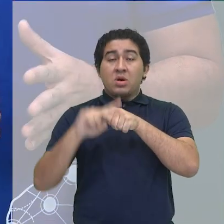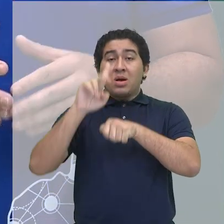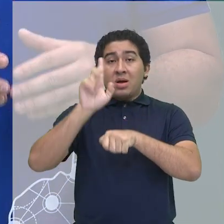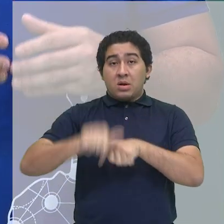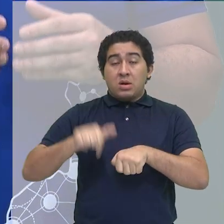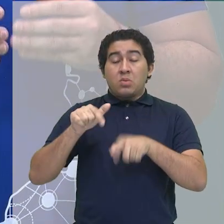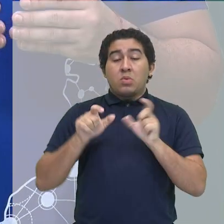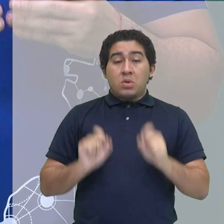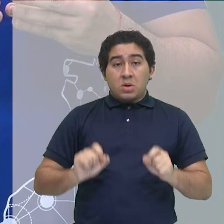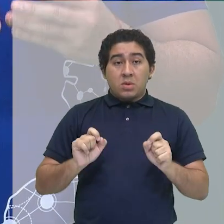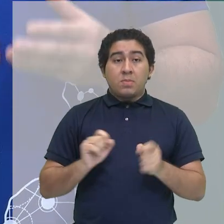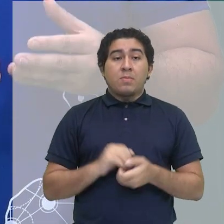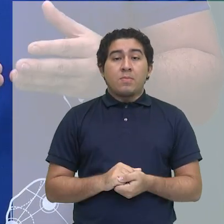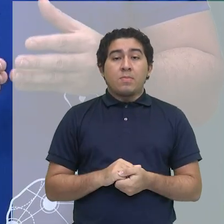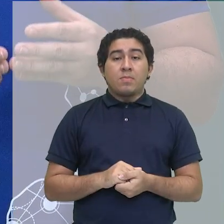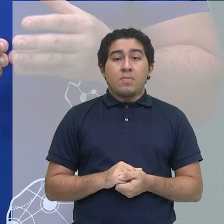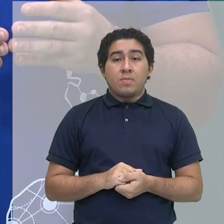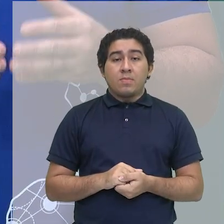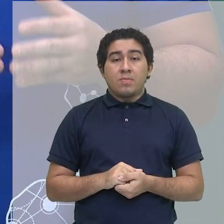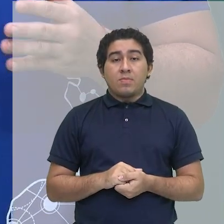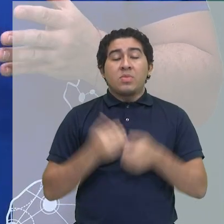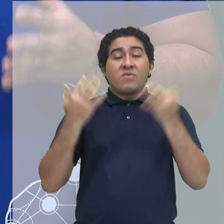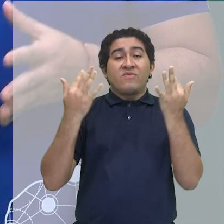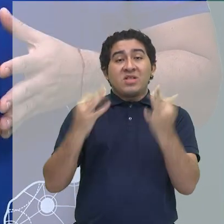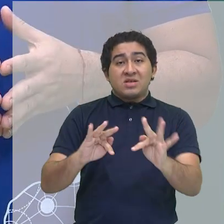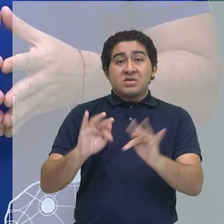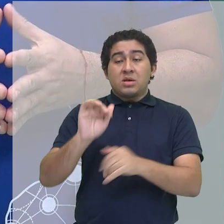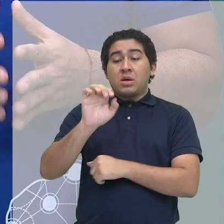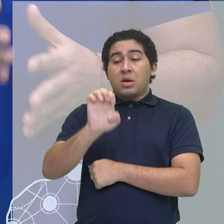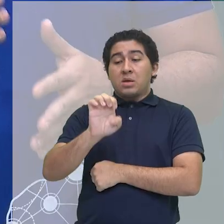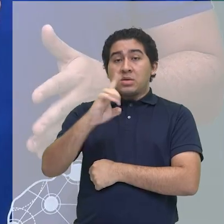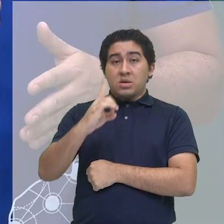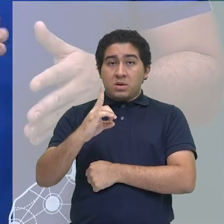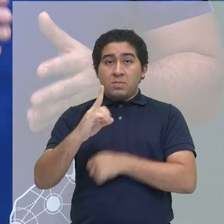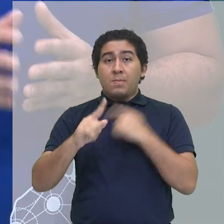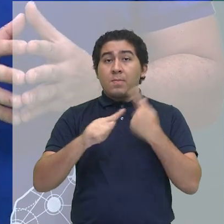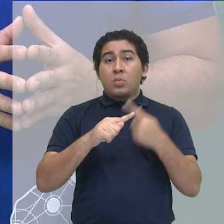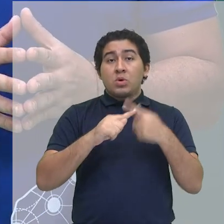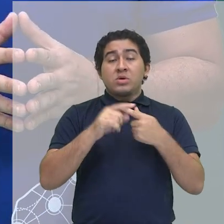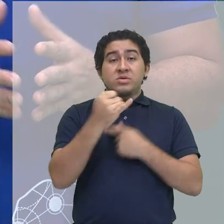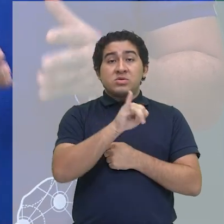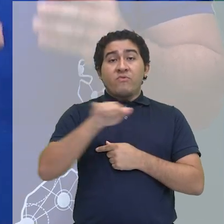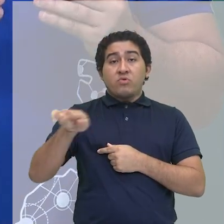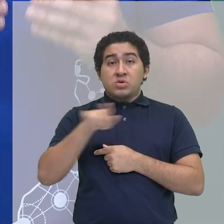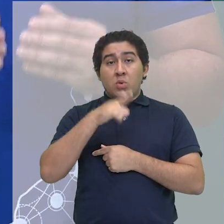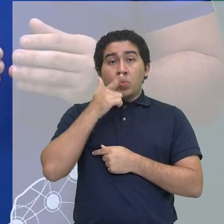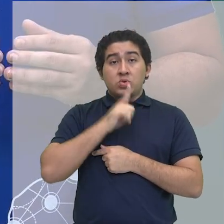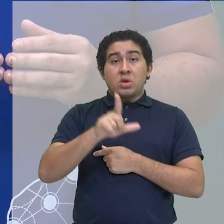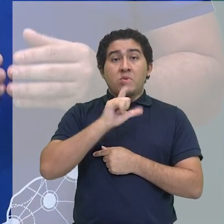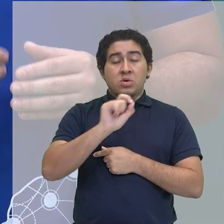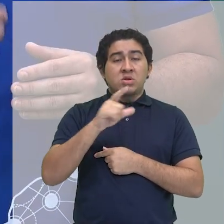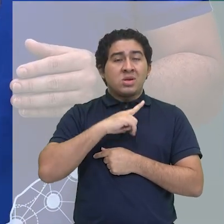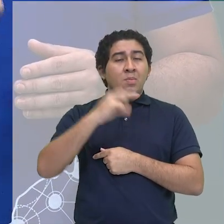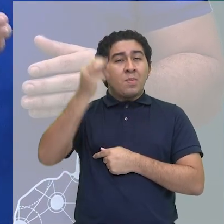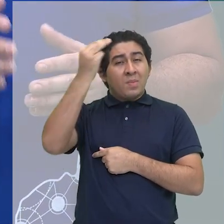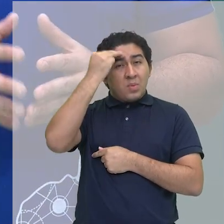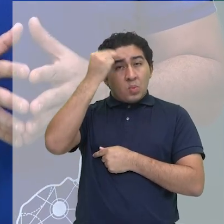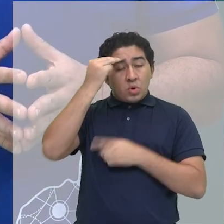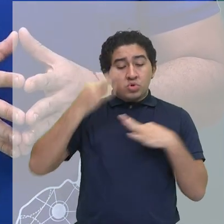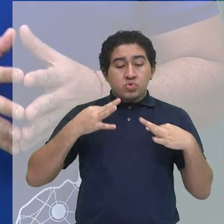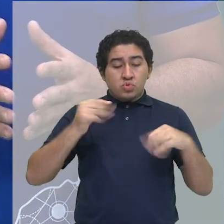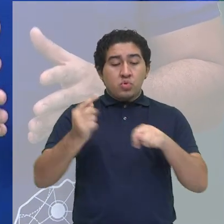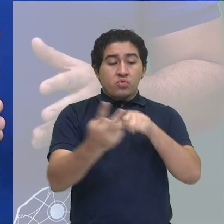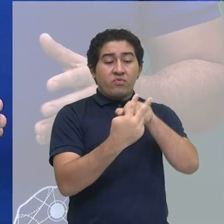verbos, eles terminam em ed. Porque se você consegue internalizar que todos